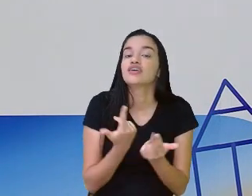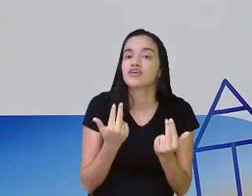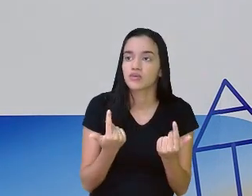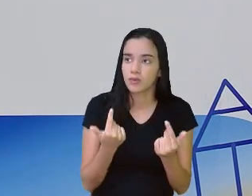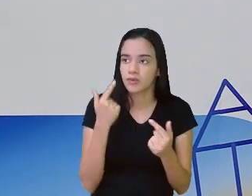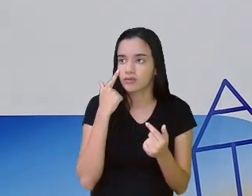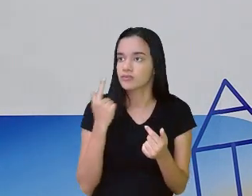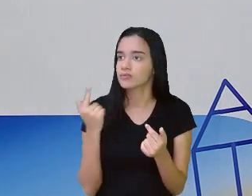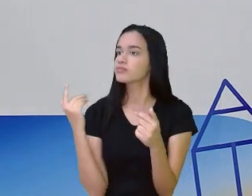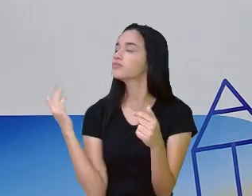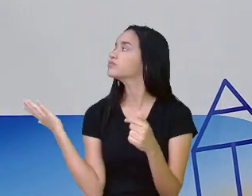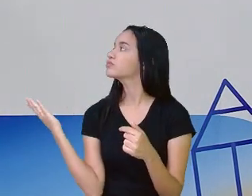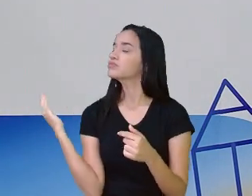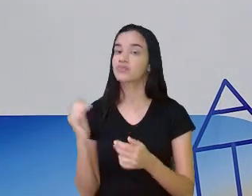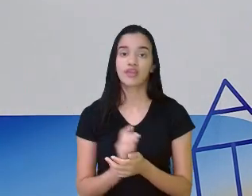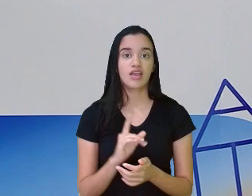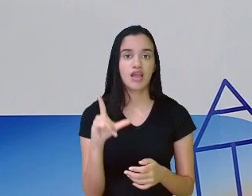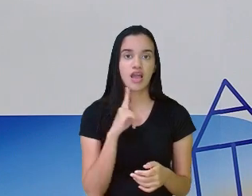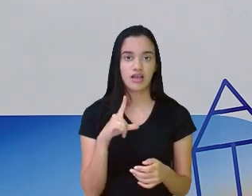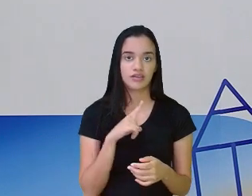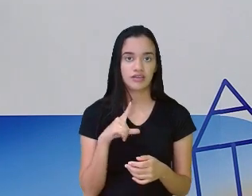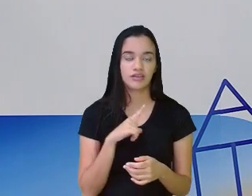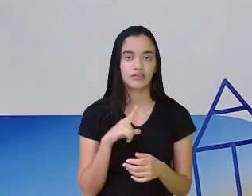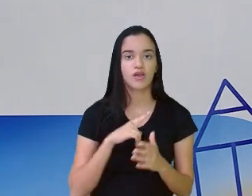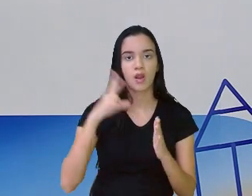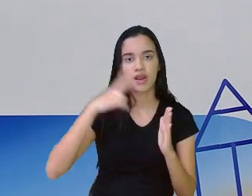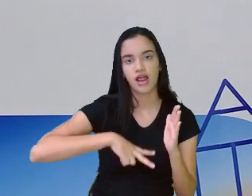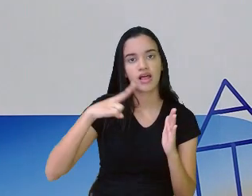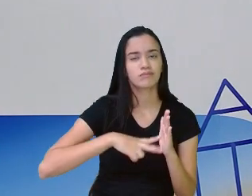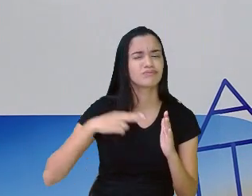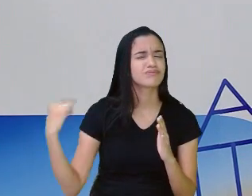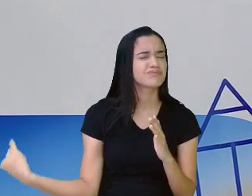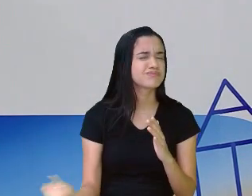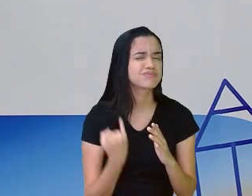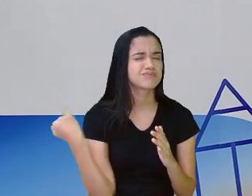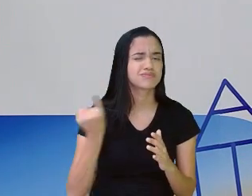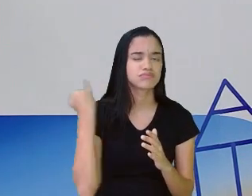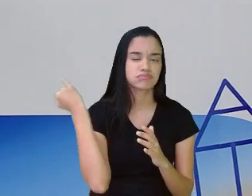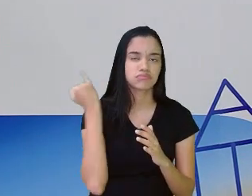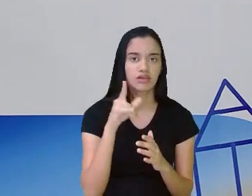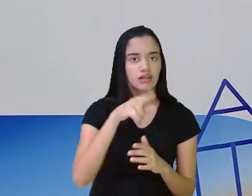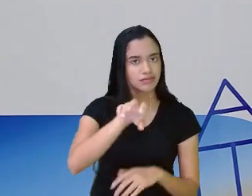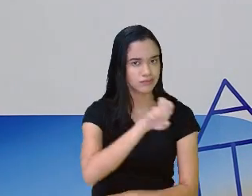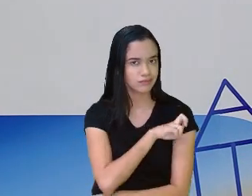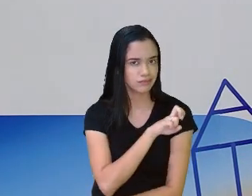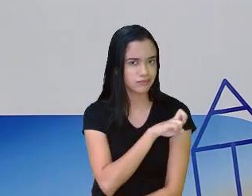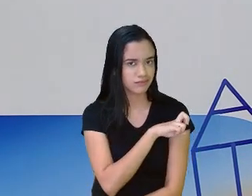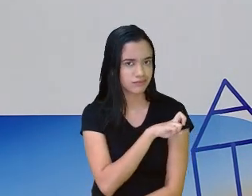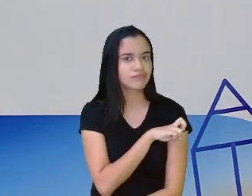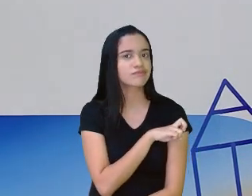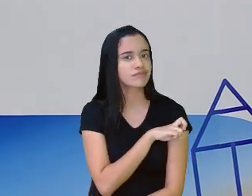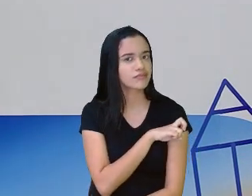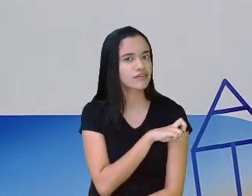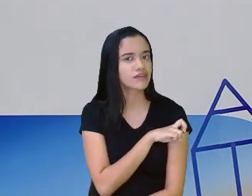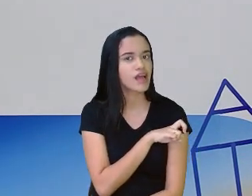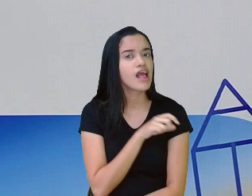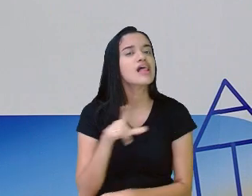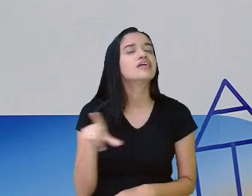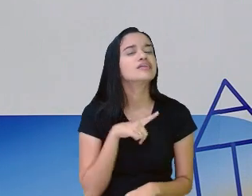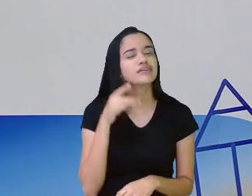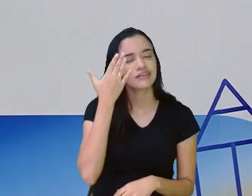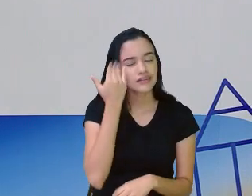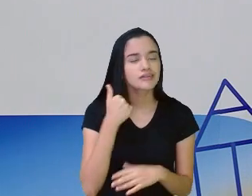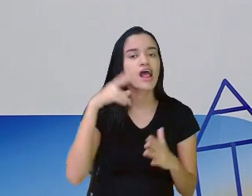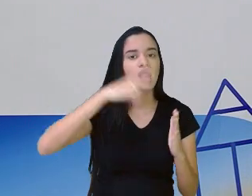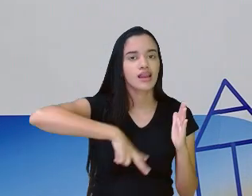iguais. Aqui eu tenho uma questão das leituras, isso é importante. Quinto ano, sabe ler fração.